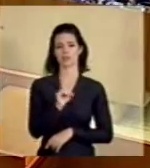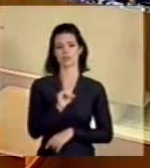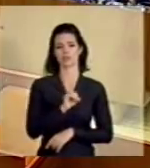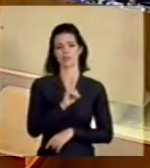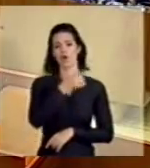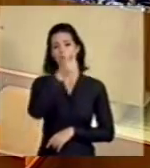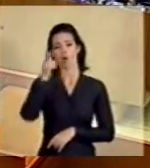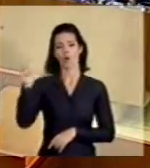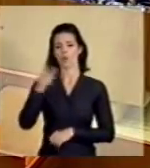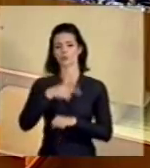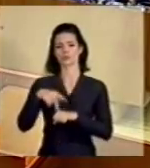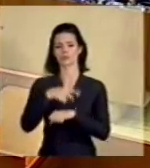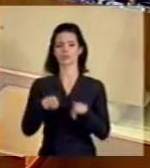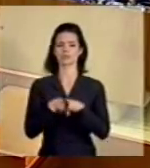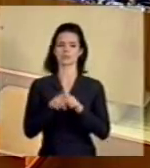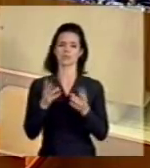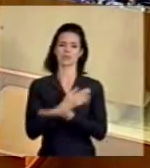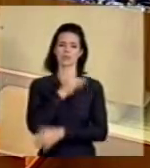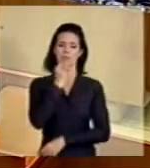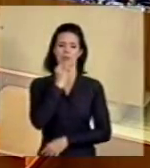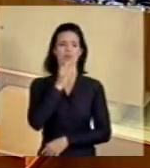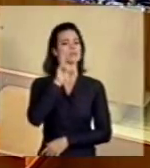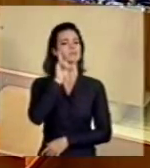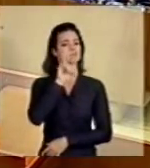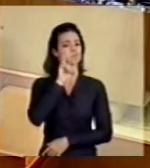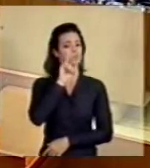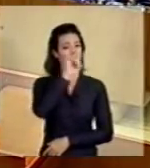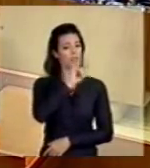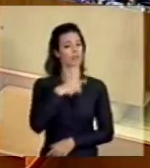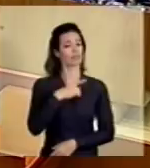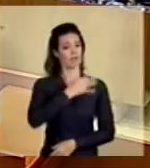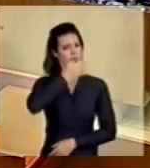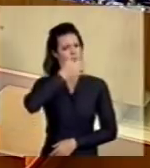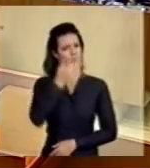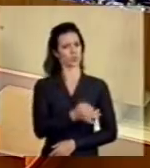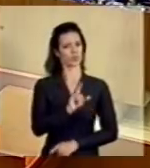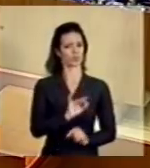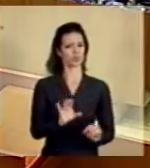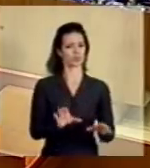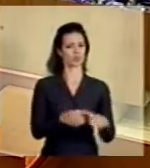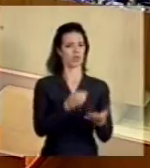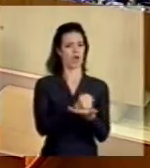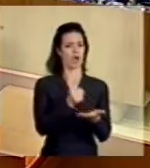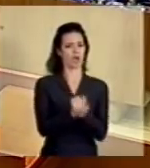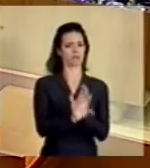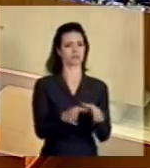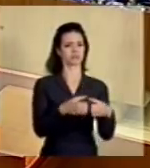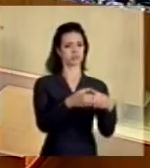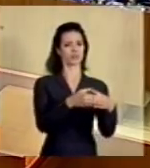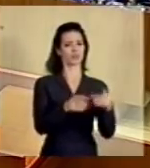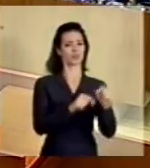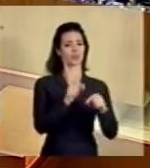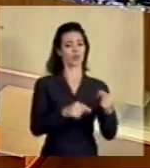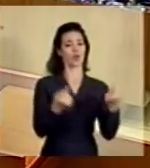experiência estadunidense, há significativas críticas a acordos coletivos que teriam sido considerados nocivos